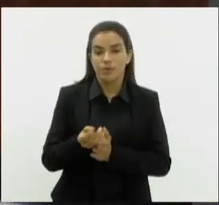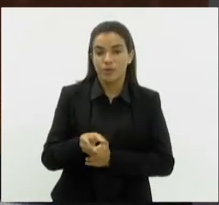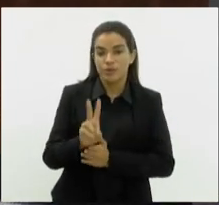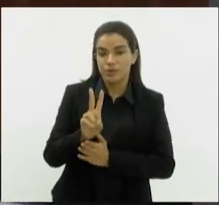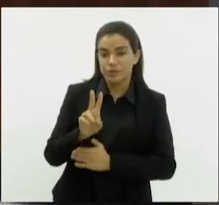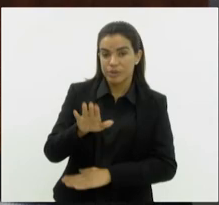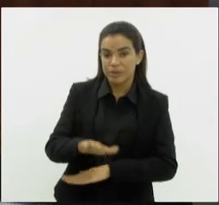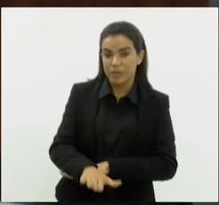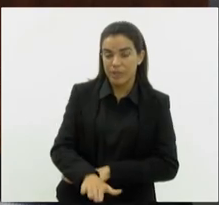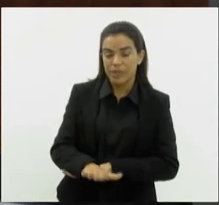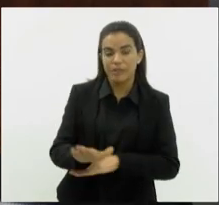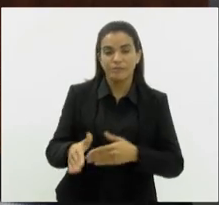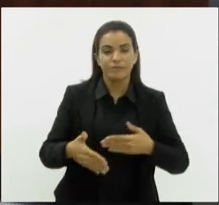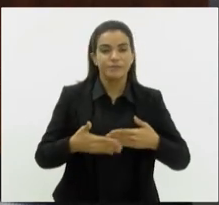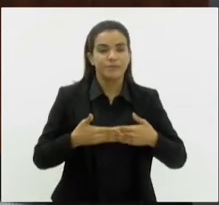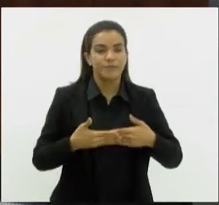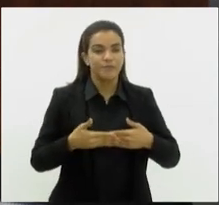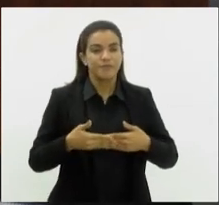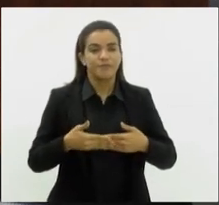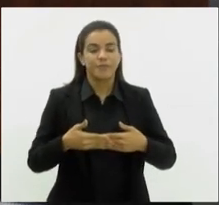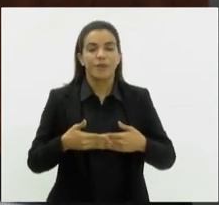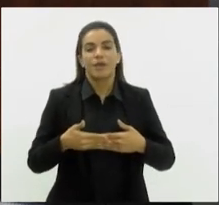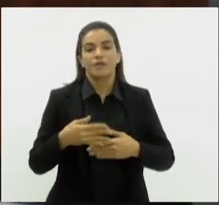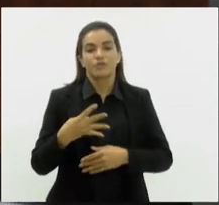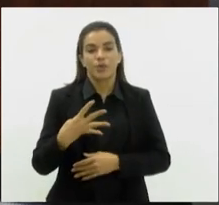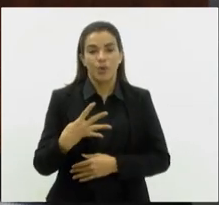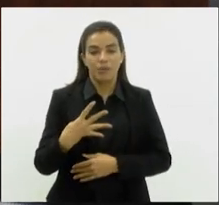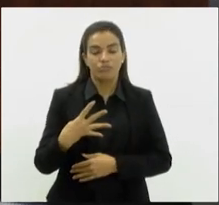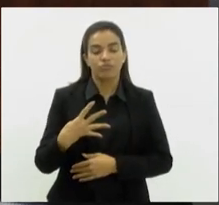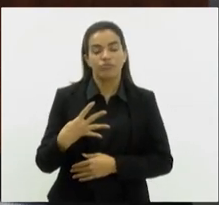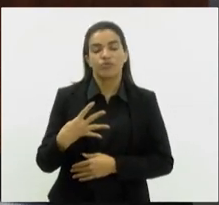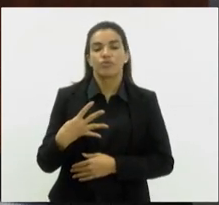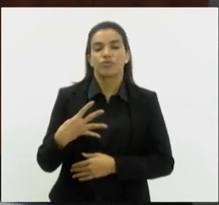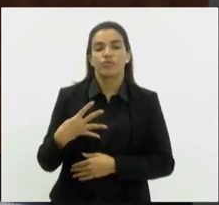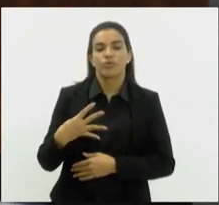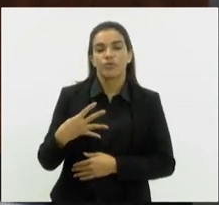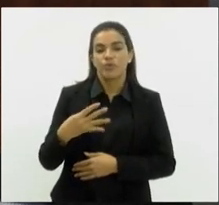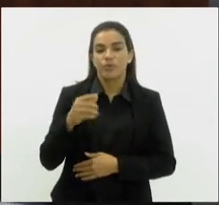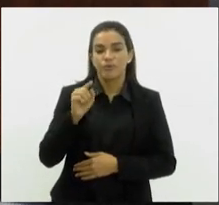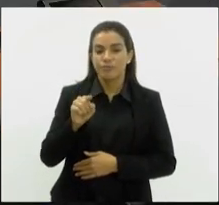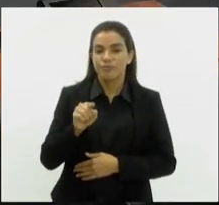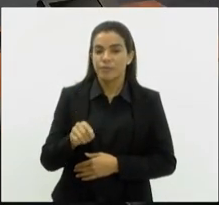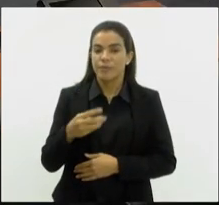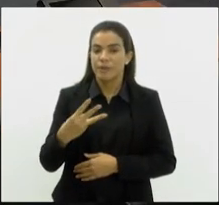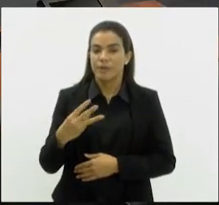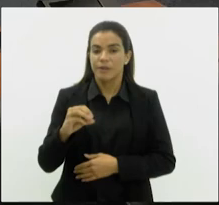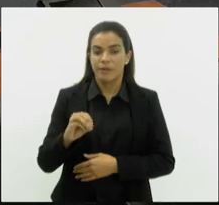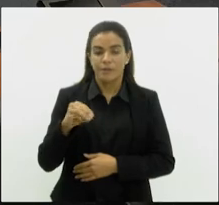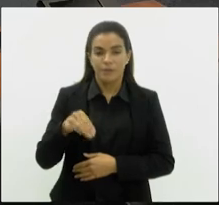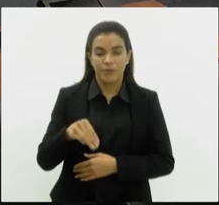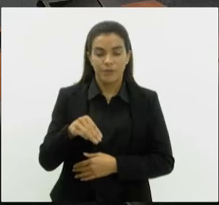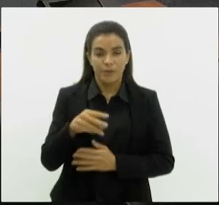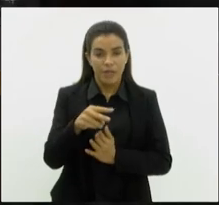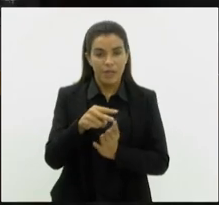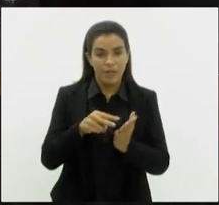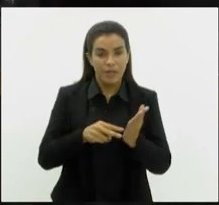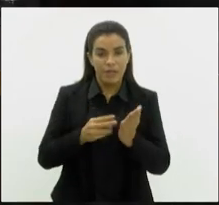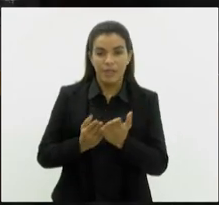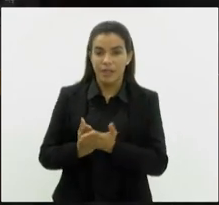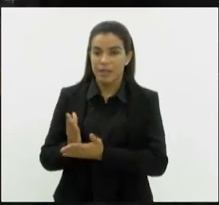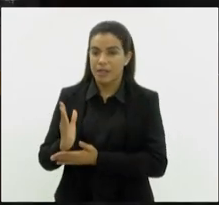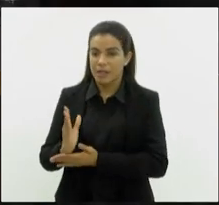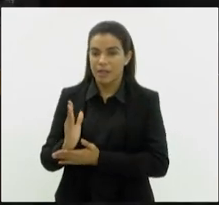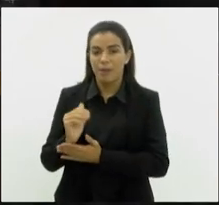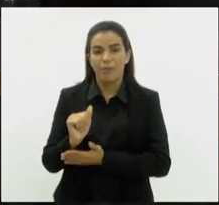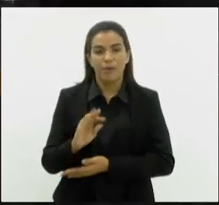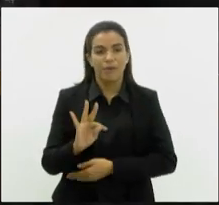horas, foi encerrada às 16 horas e 30 minutos. Lida e aprovada a